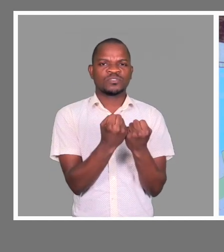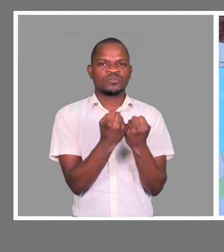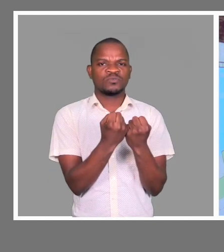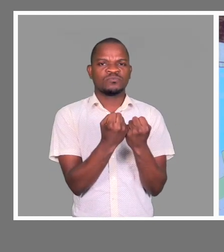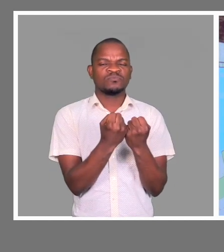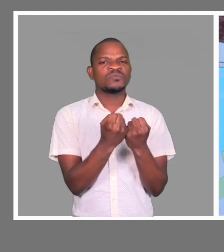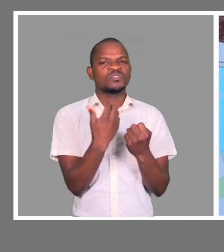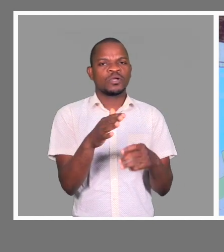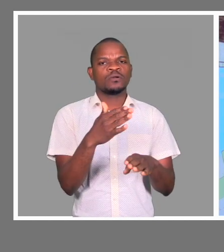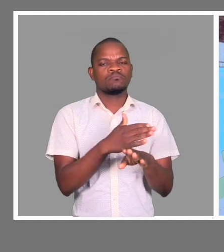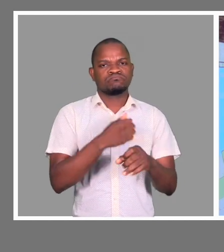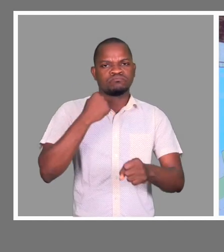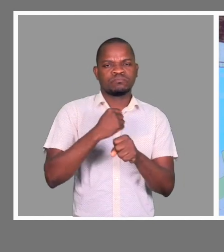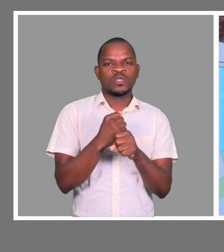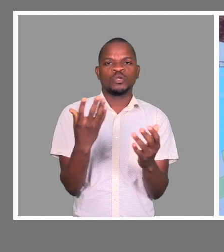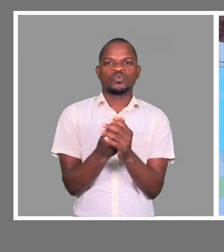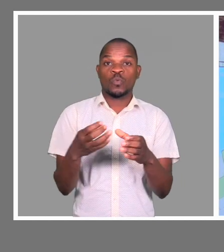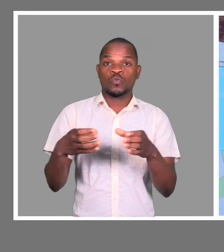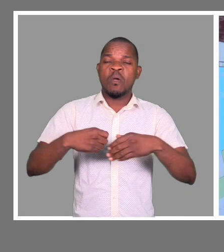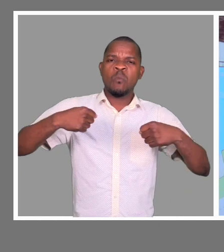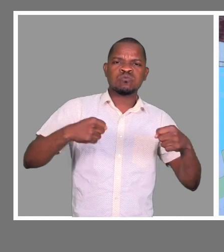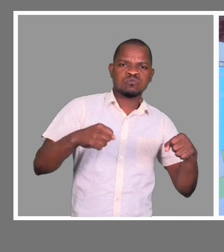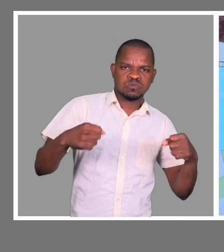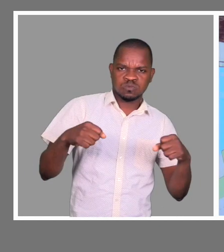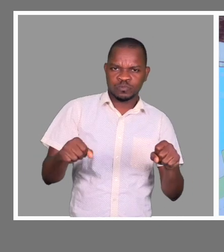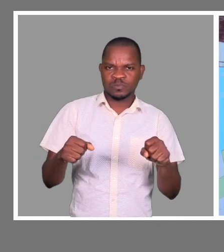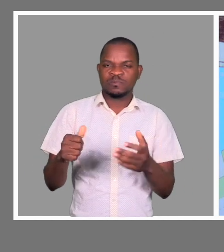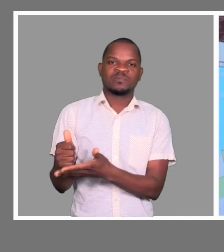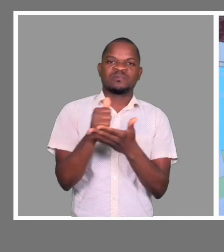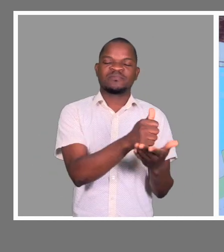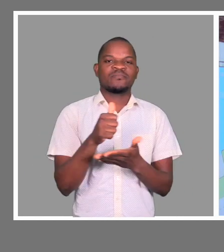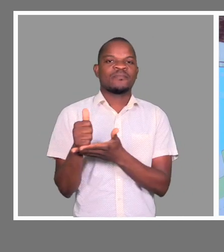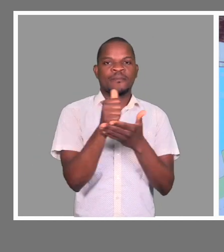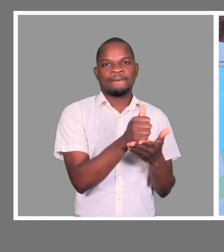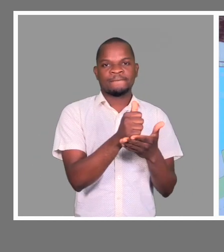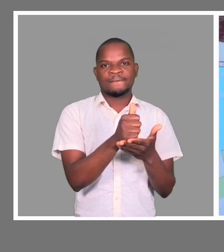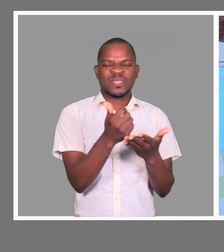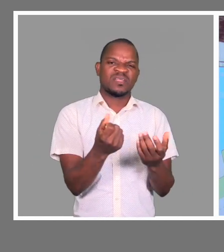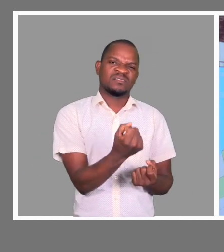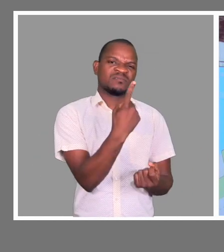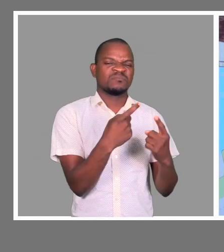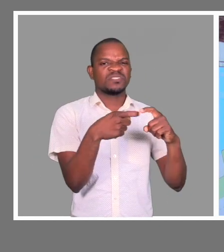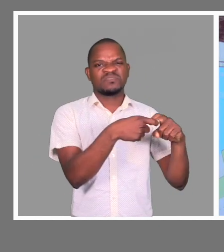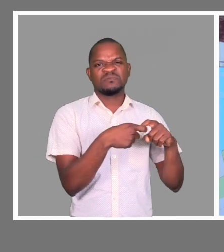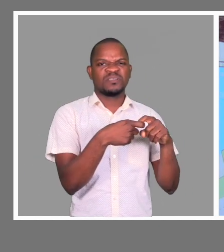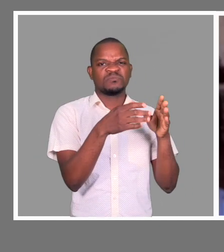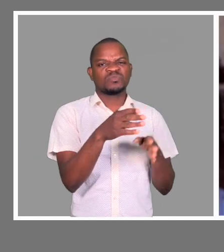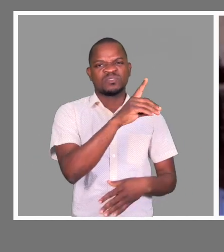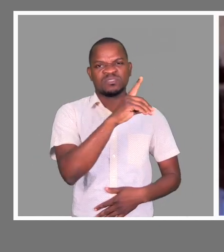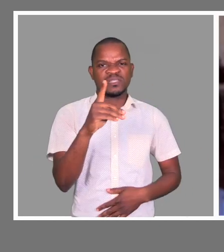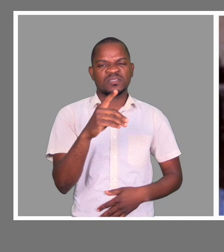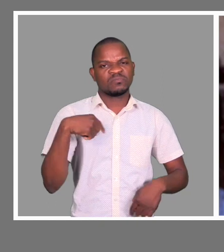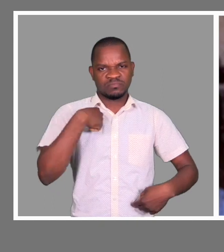no apoio a famílias carenciadas, nos casos também com deficiência. Daqui para frente, como é que vocês pretendem trabalhar?